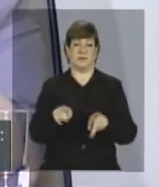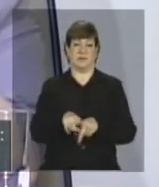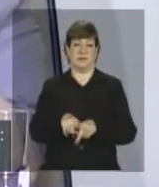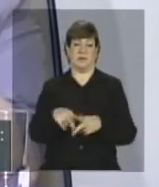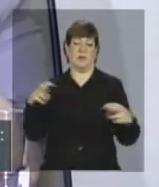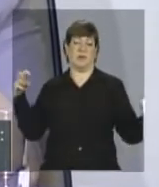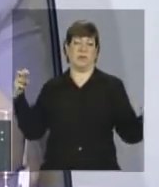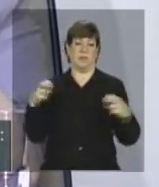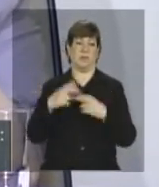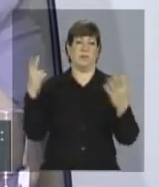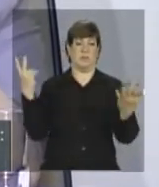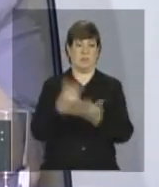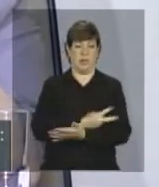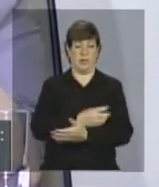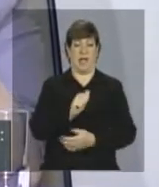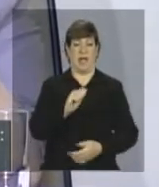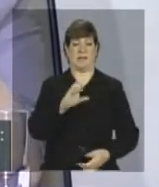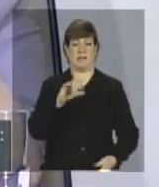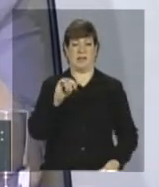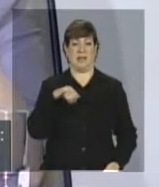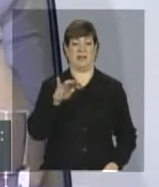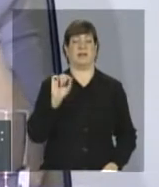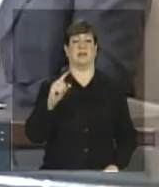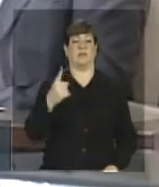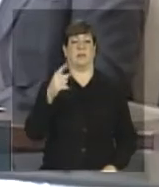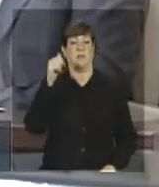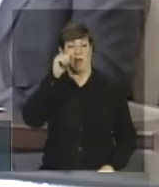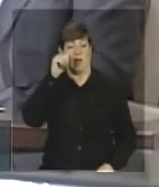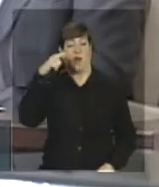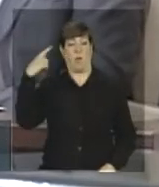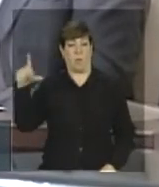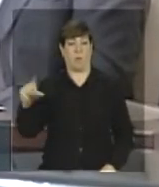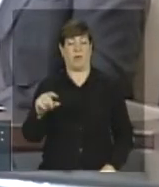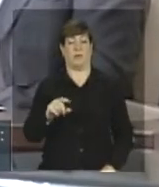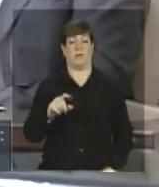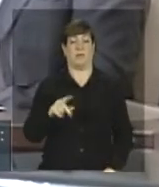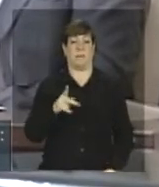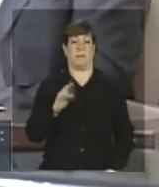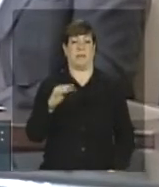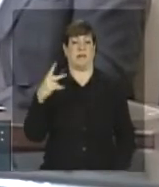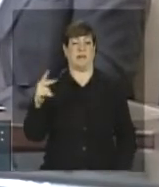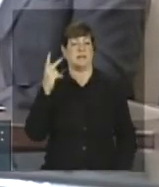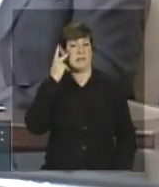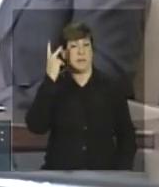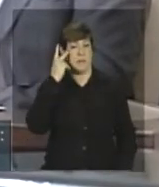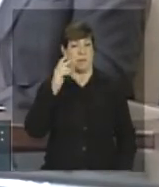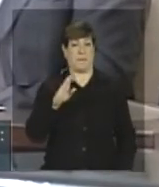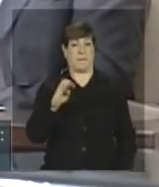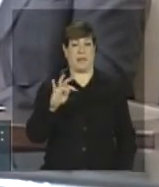Lobo, outra feminista de São Paulo e do PT.